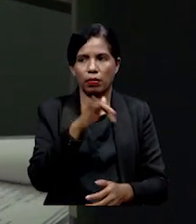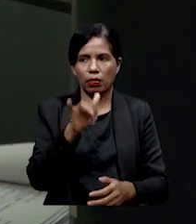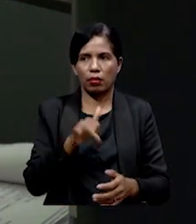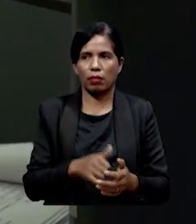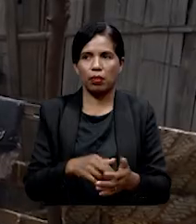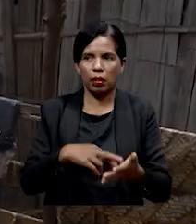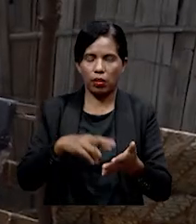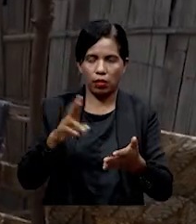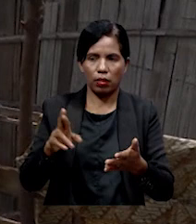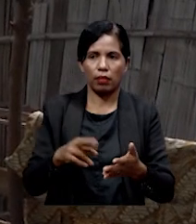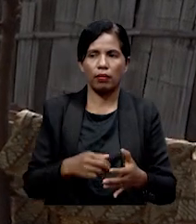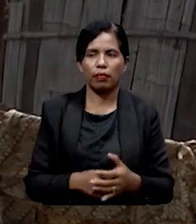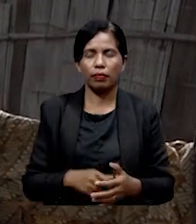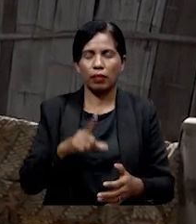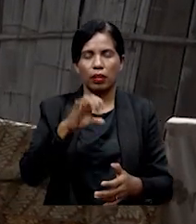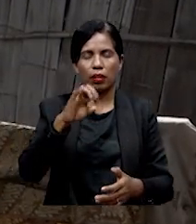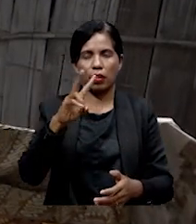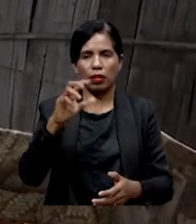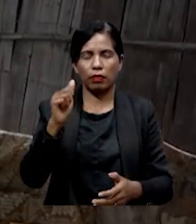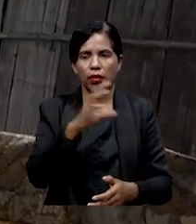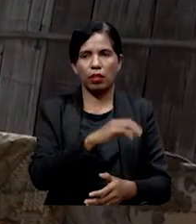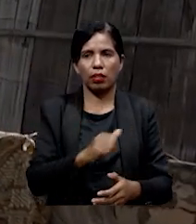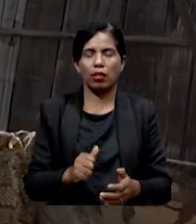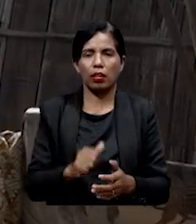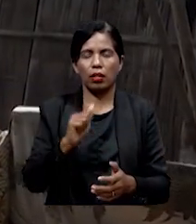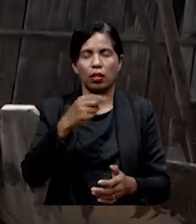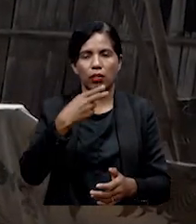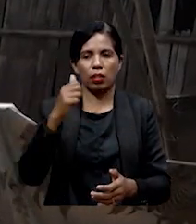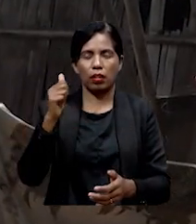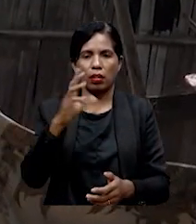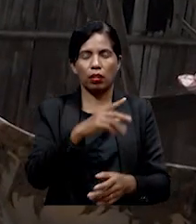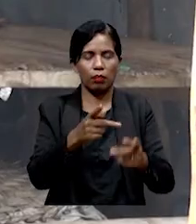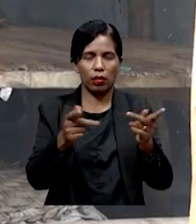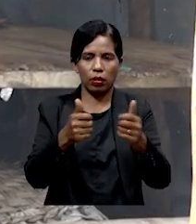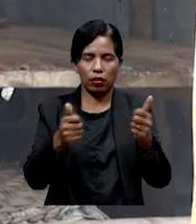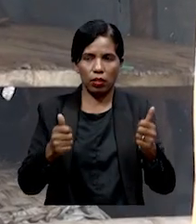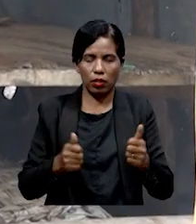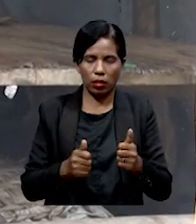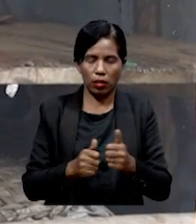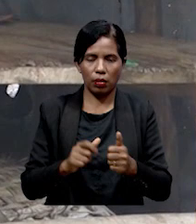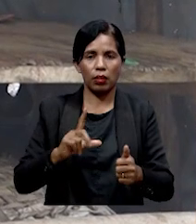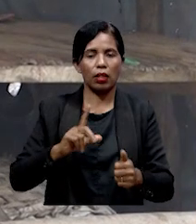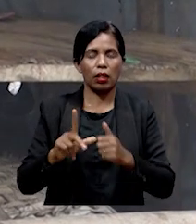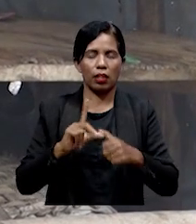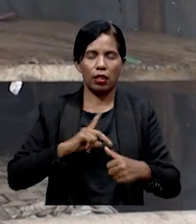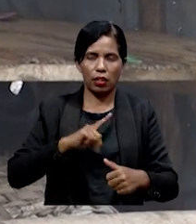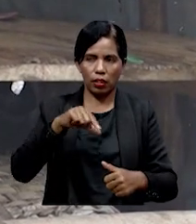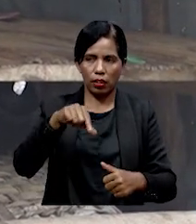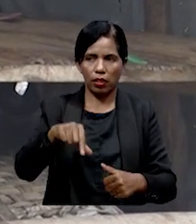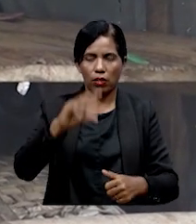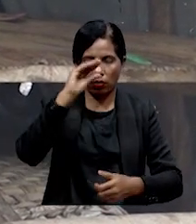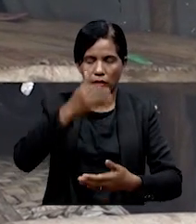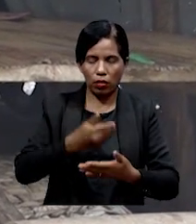na aprovação. Lívia, ela e aldeia Lauhata, suco e pelo, posto administrativo Bazar Tete, município Liquiçá, Oan